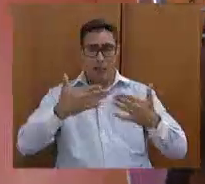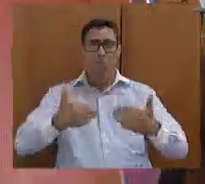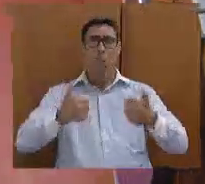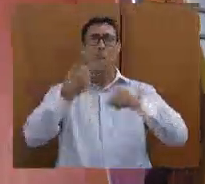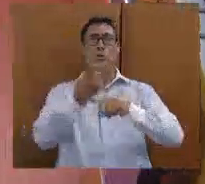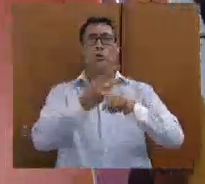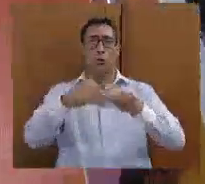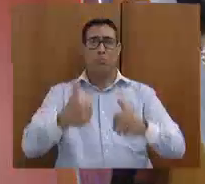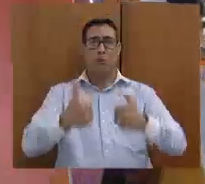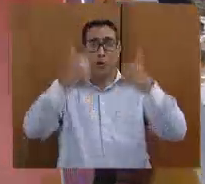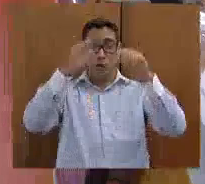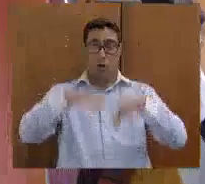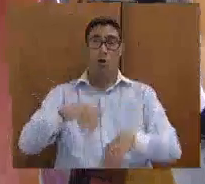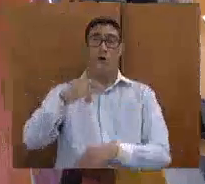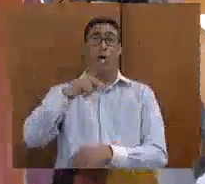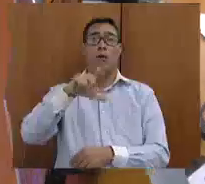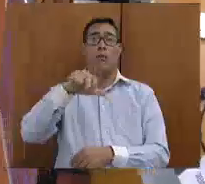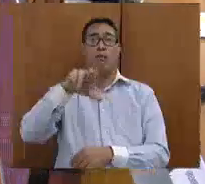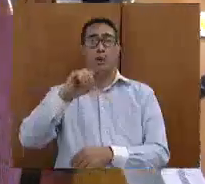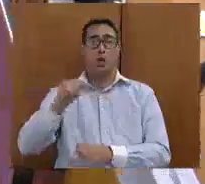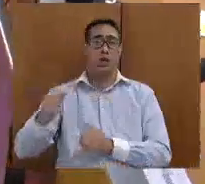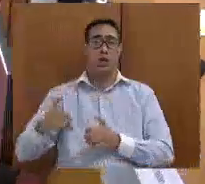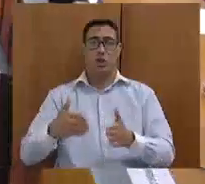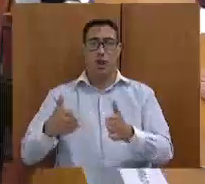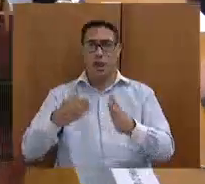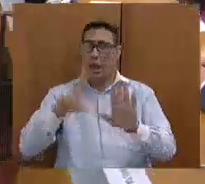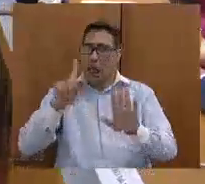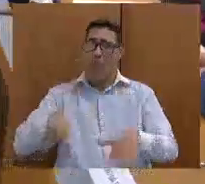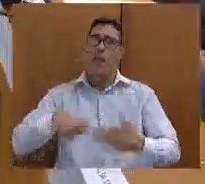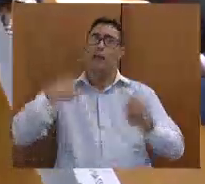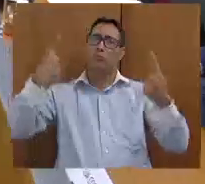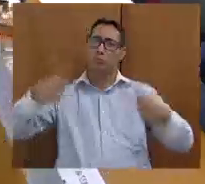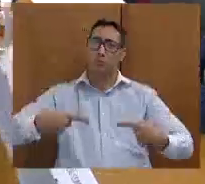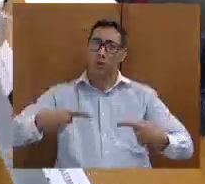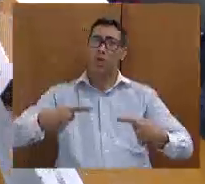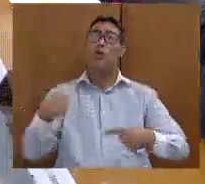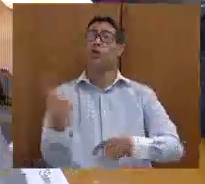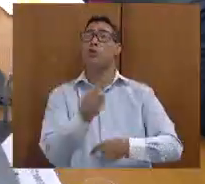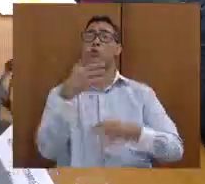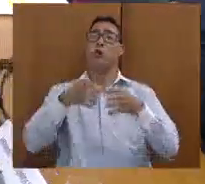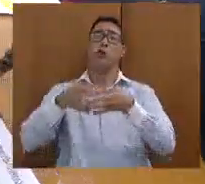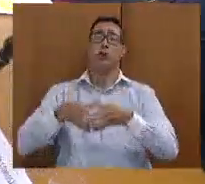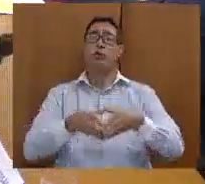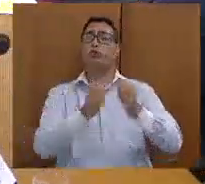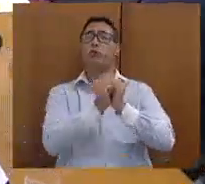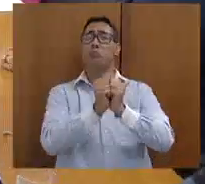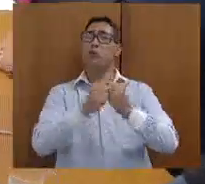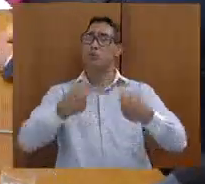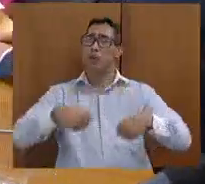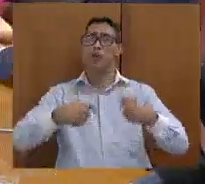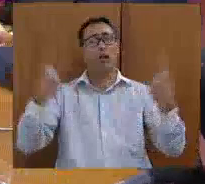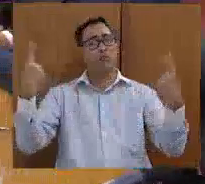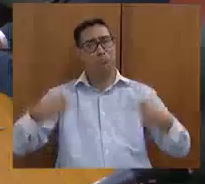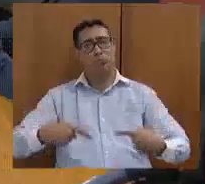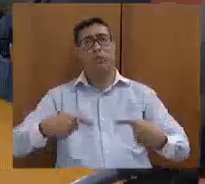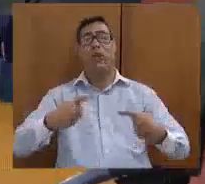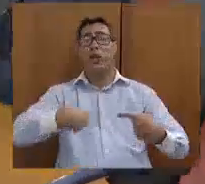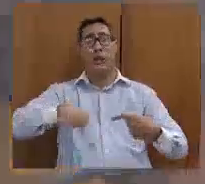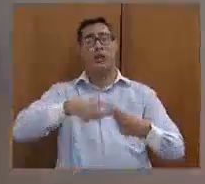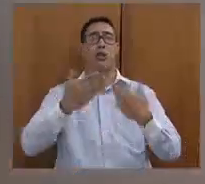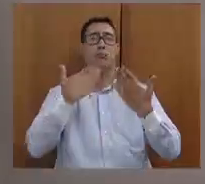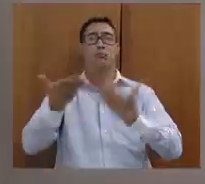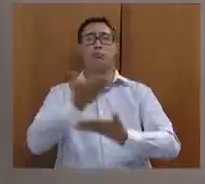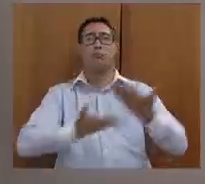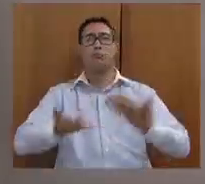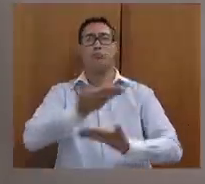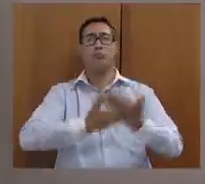de carreira é um grande desafio que todos nós teremos que juntos enfrentar e estamos abertos desse diálogo para